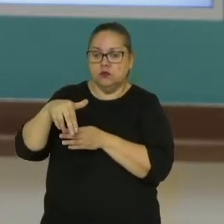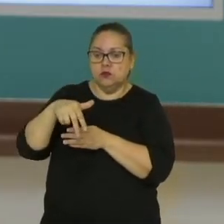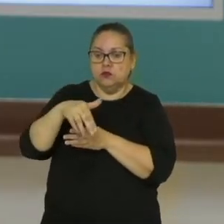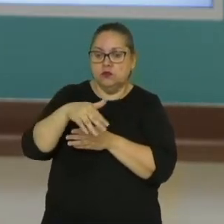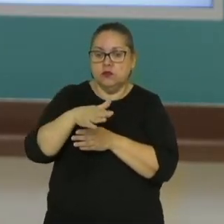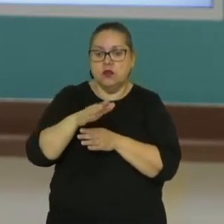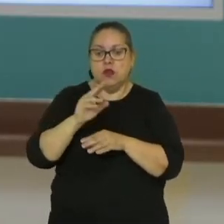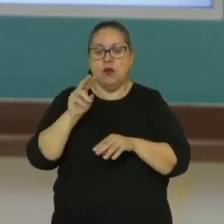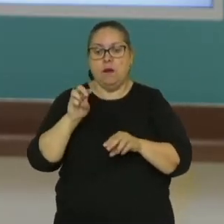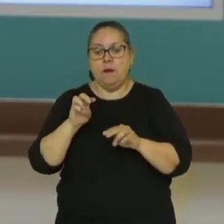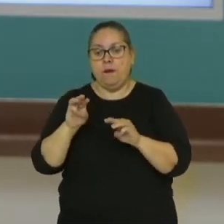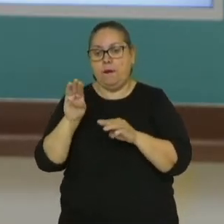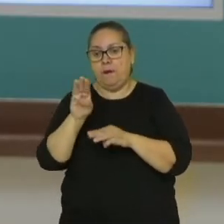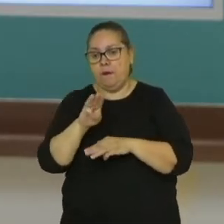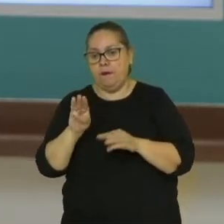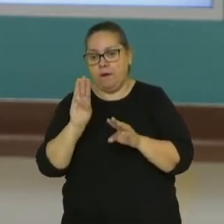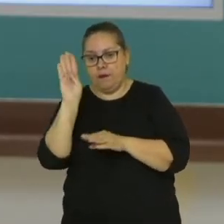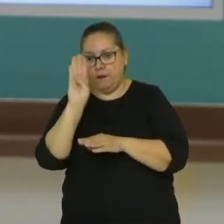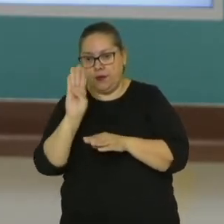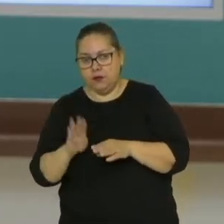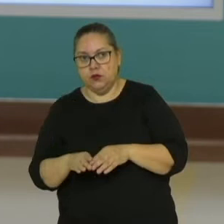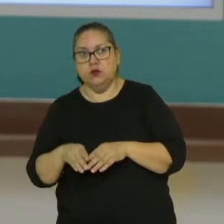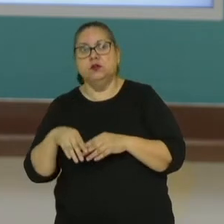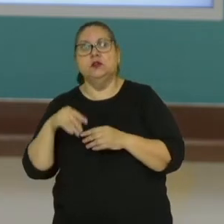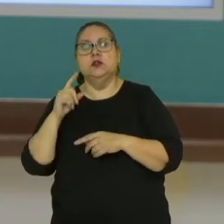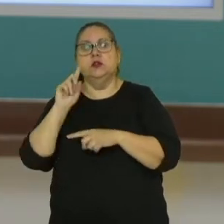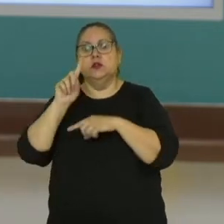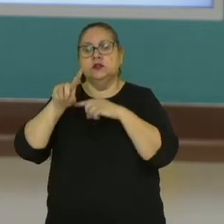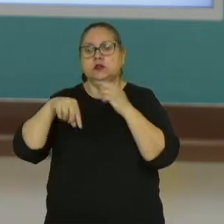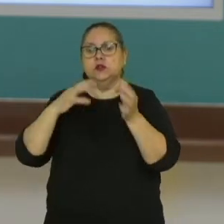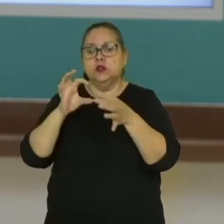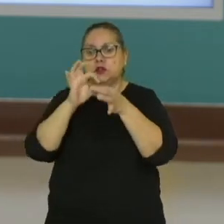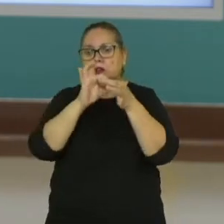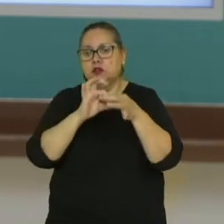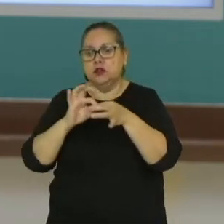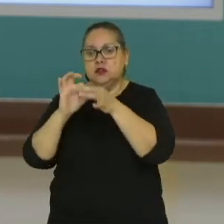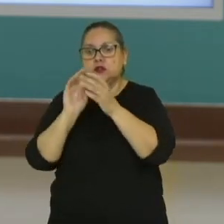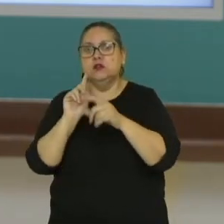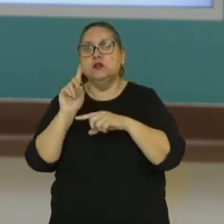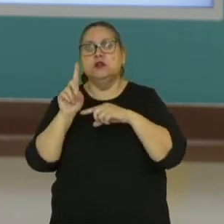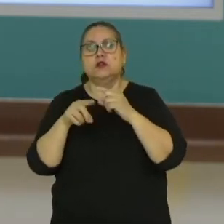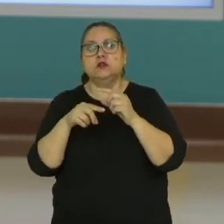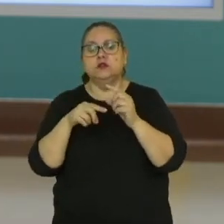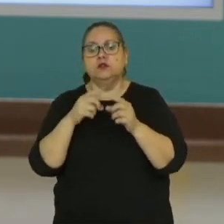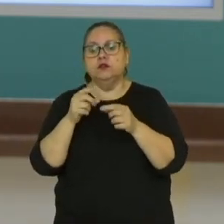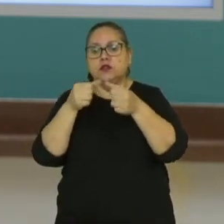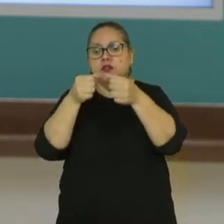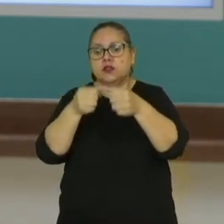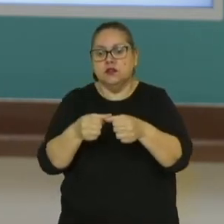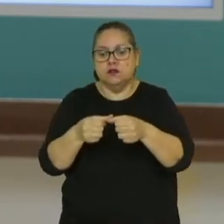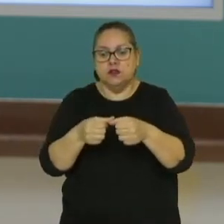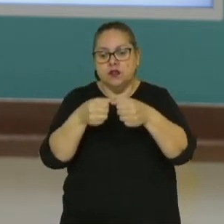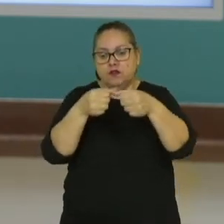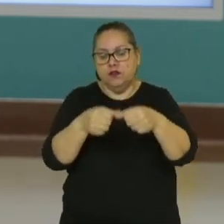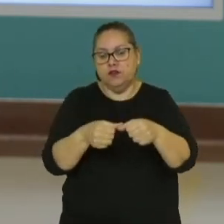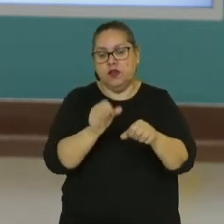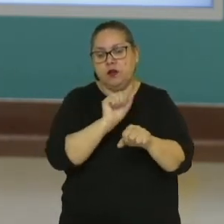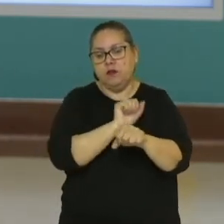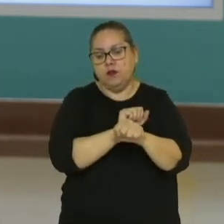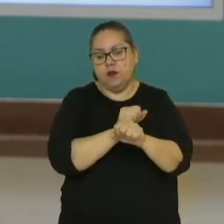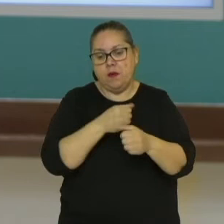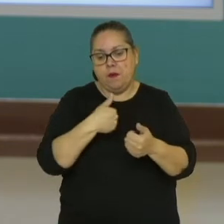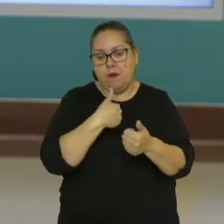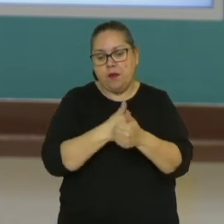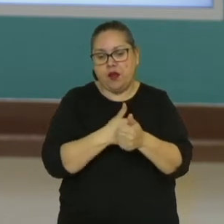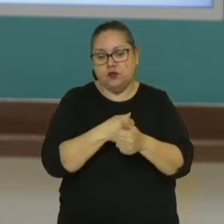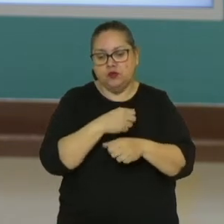pela Babilônia, todo esse trajeto aqui logo após a Santa Aliança, e eles vão se tornar então sedentários próximos do